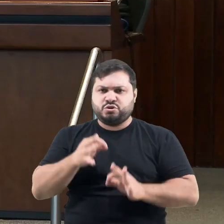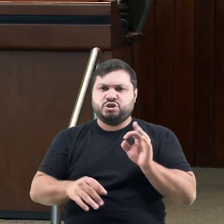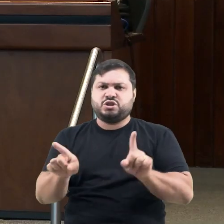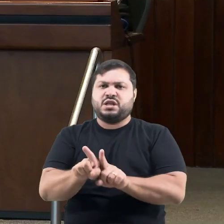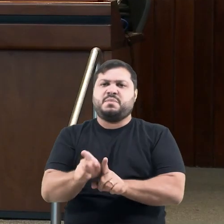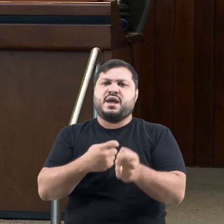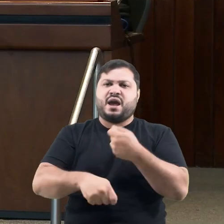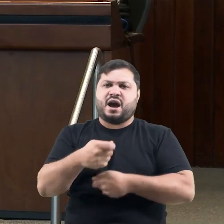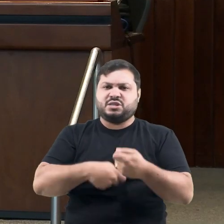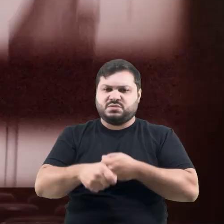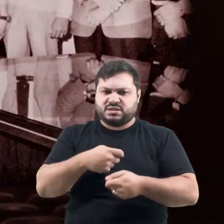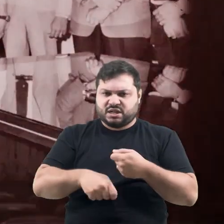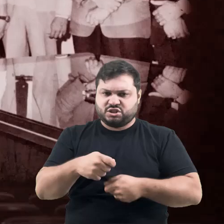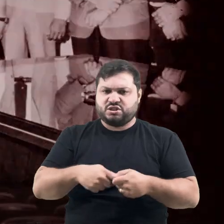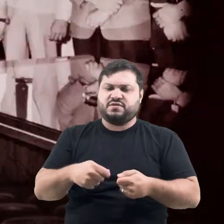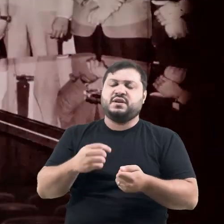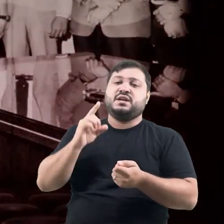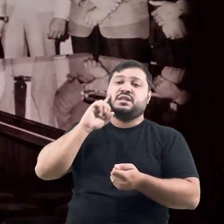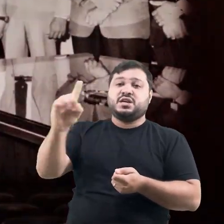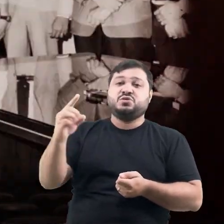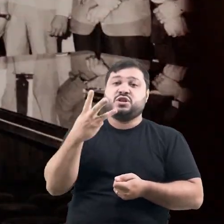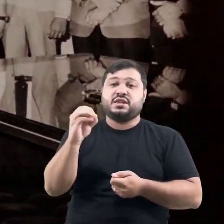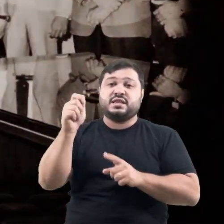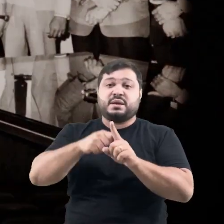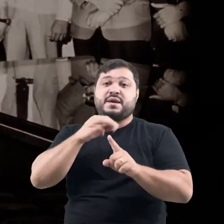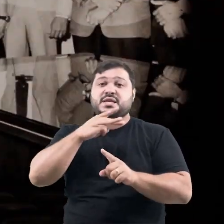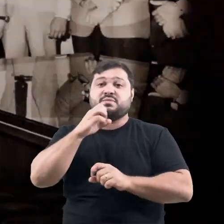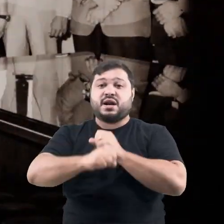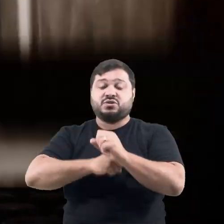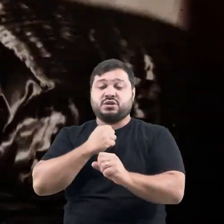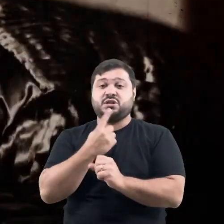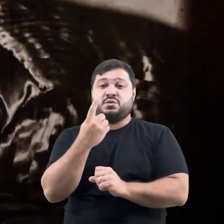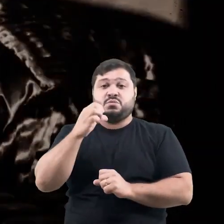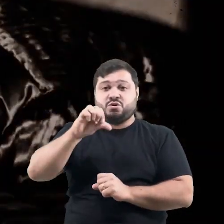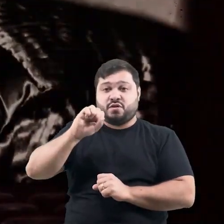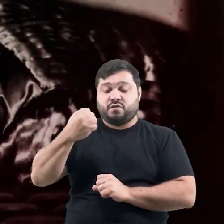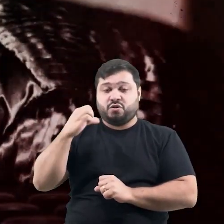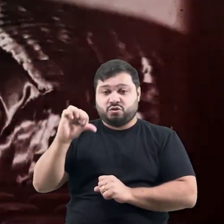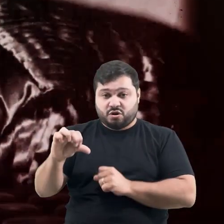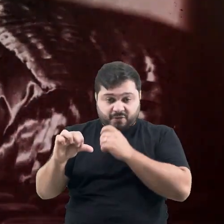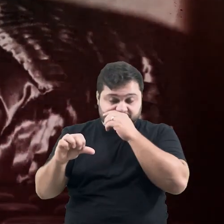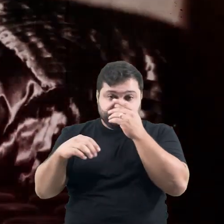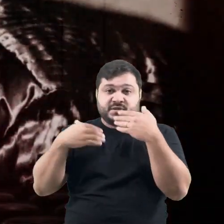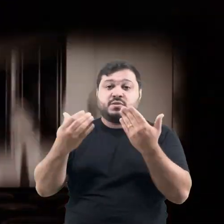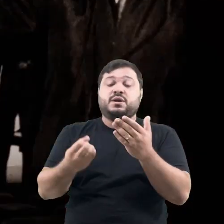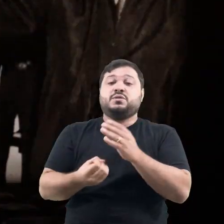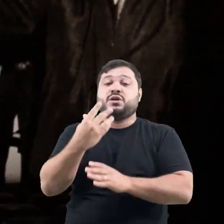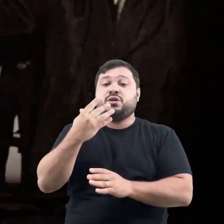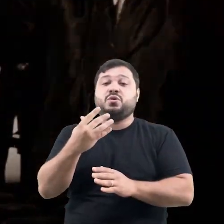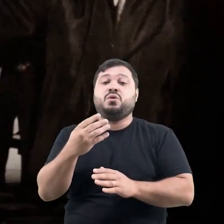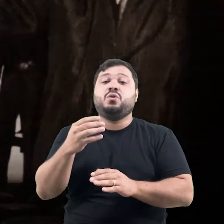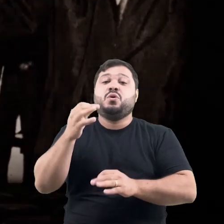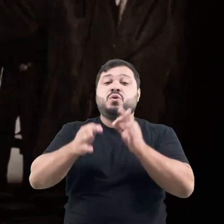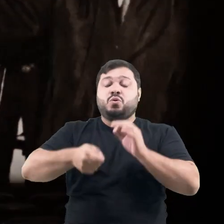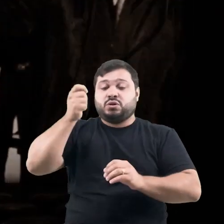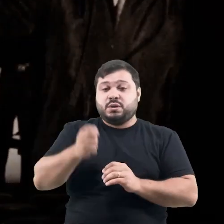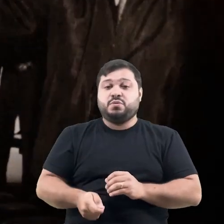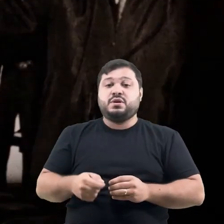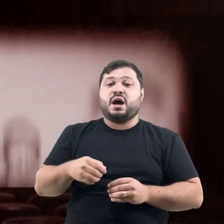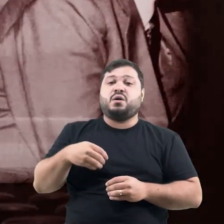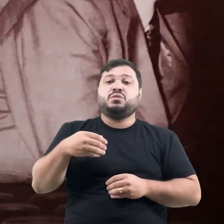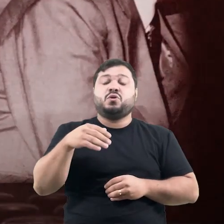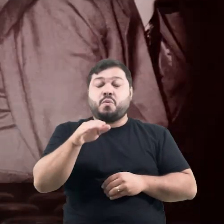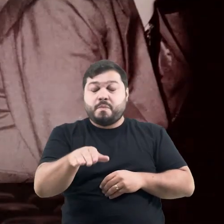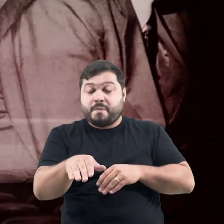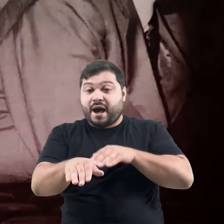e administrativa. Desde o dia 30 de março de 1989, quando foi implantado, o tribunal deu